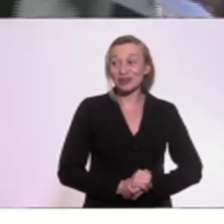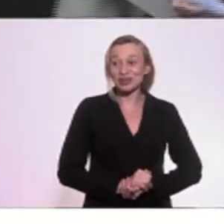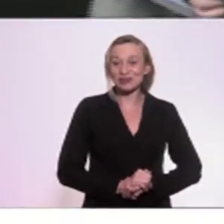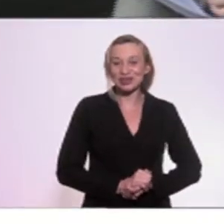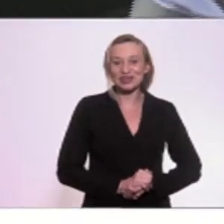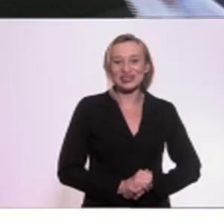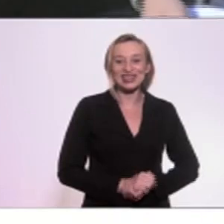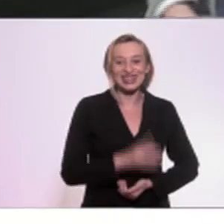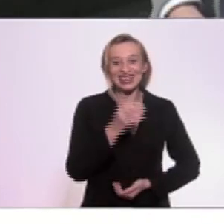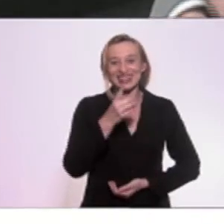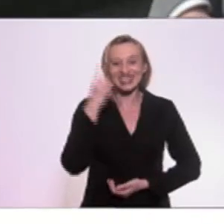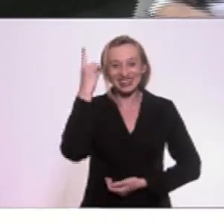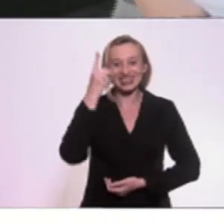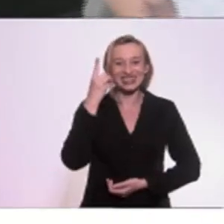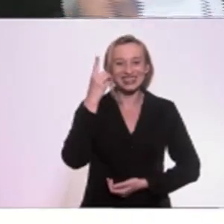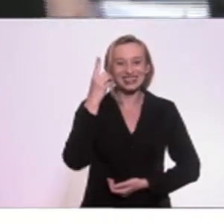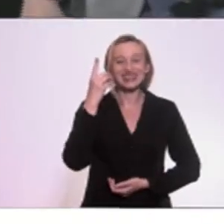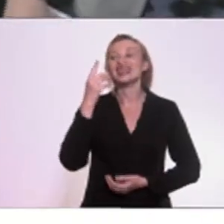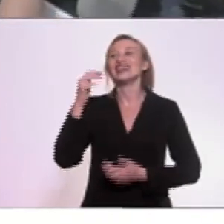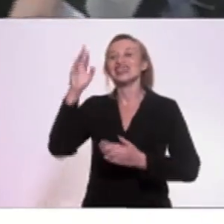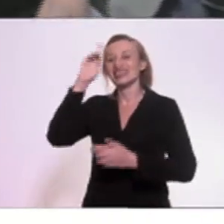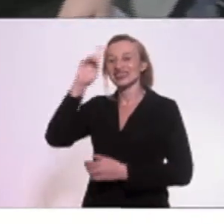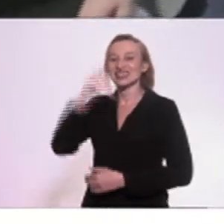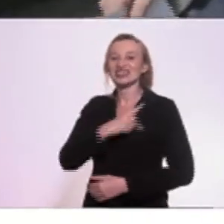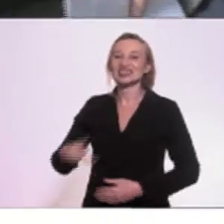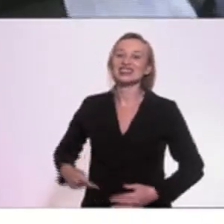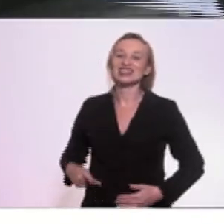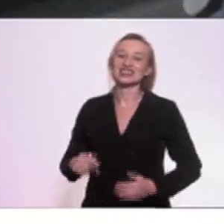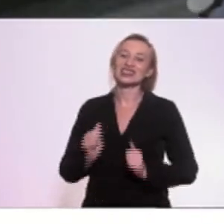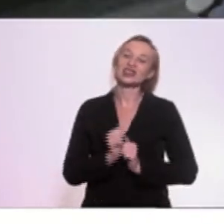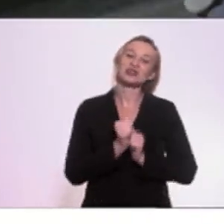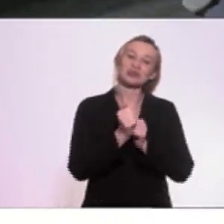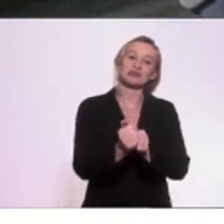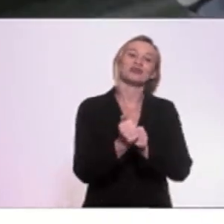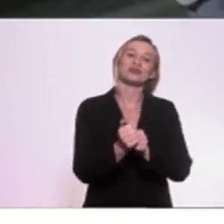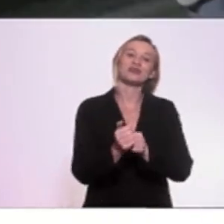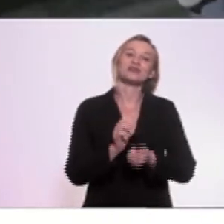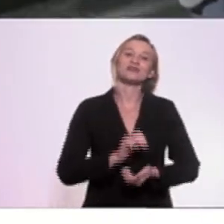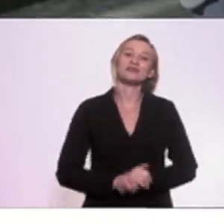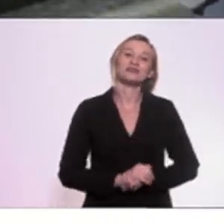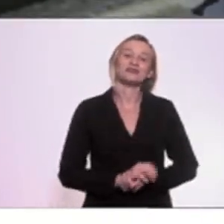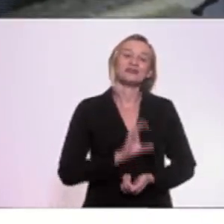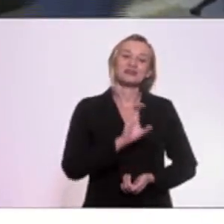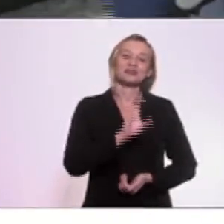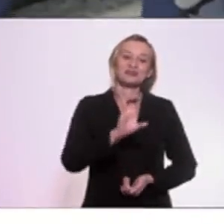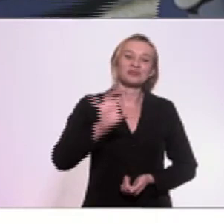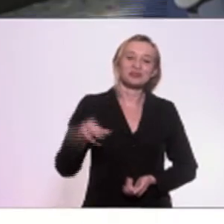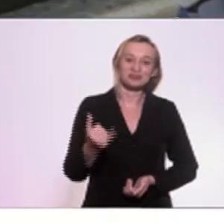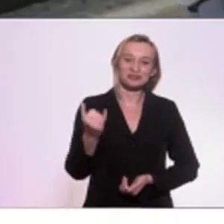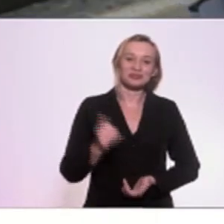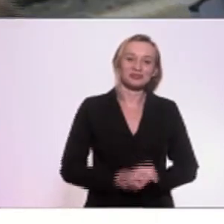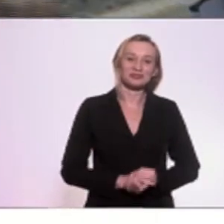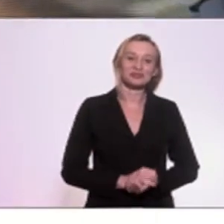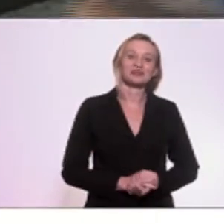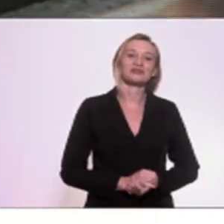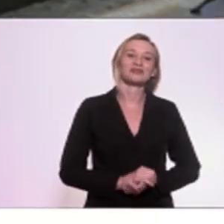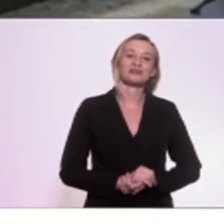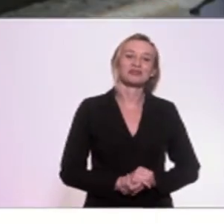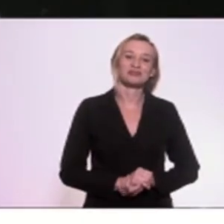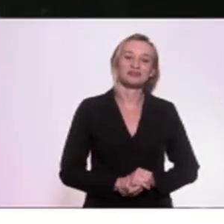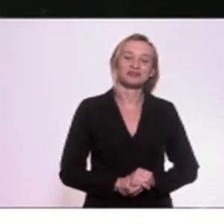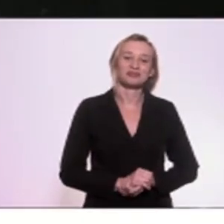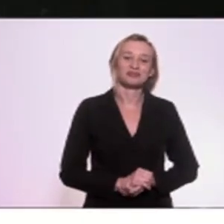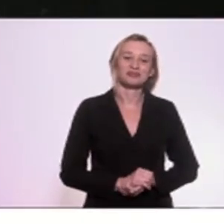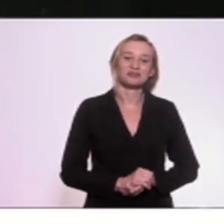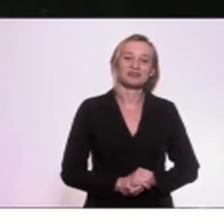Senhor presidente, eu acompanho o parecer da CCJ no mérito.